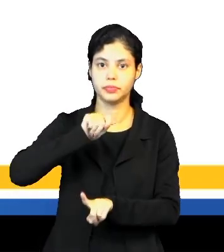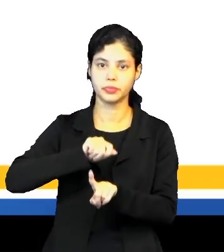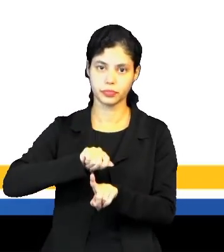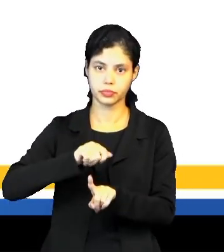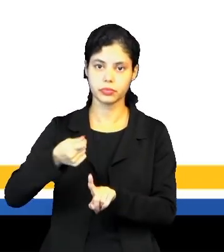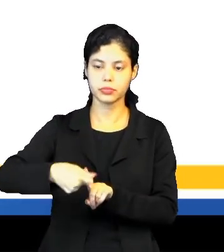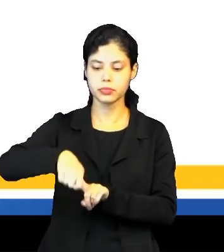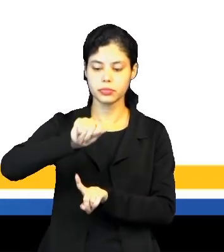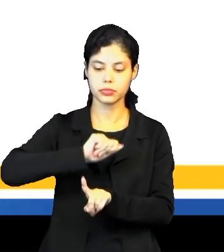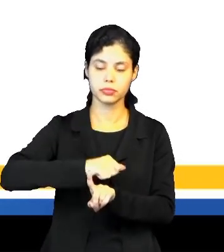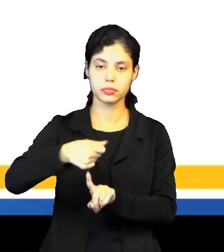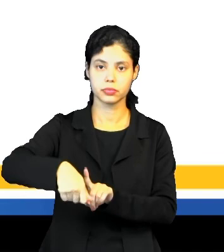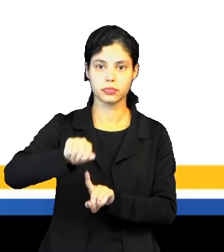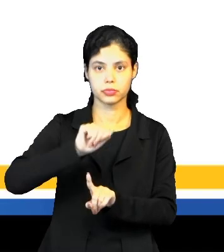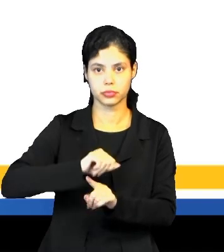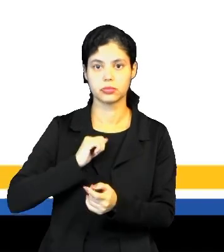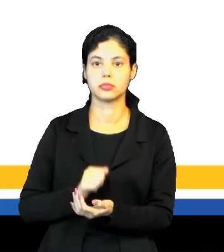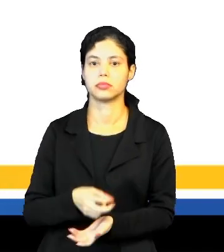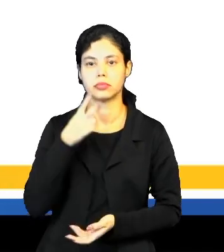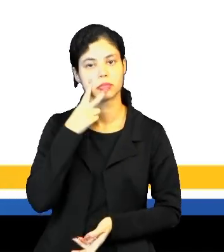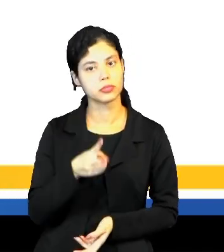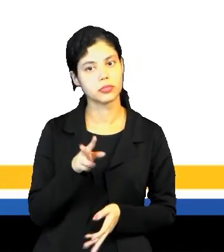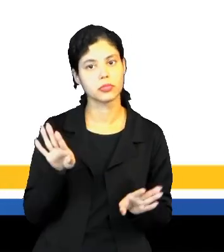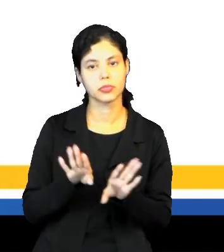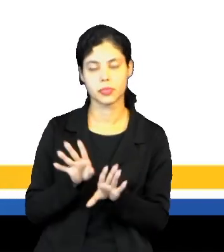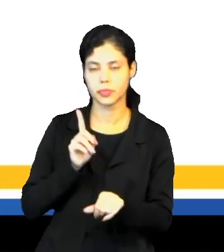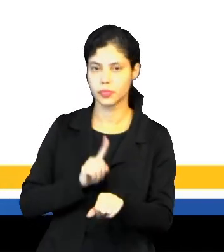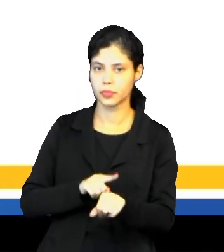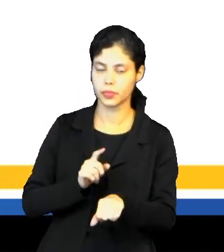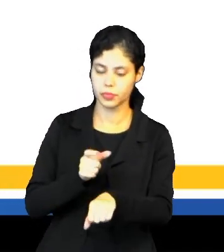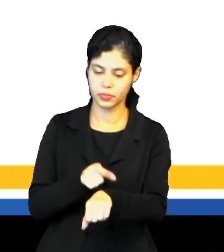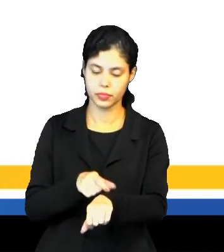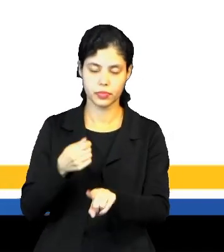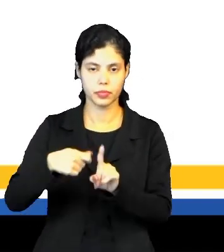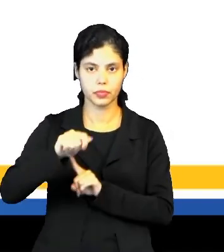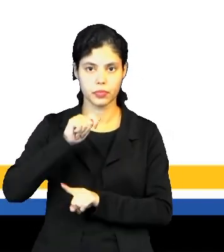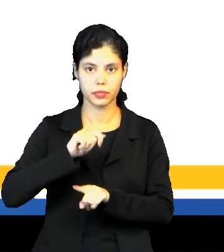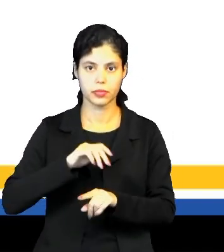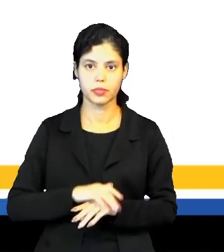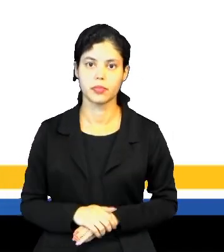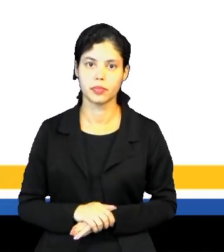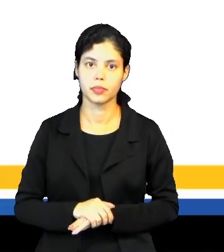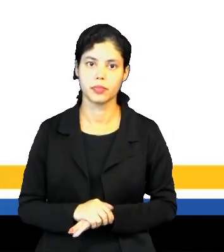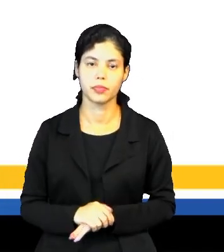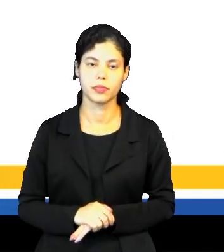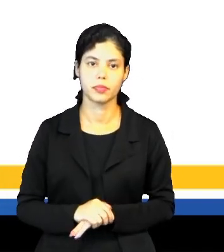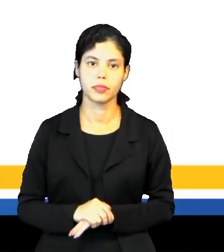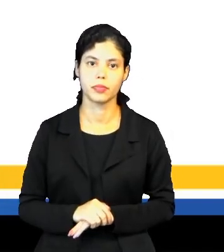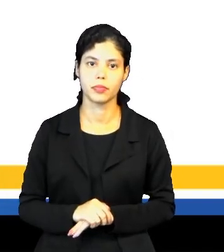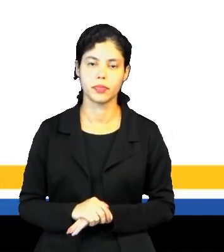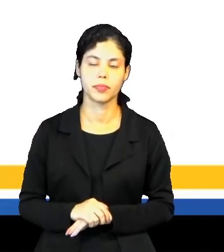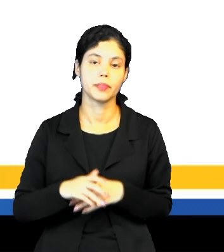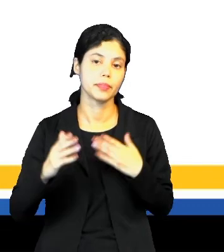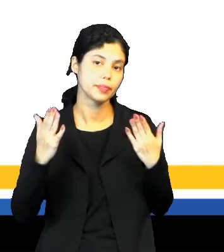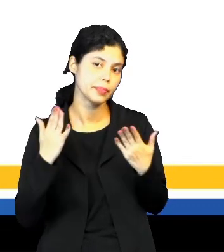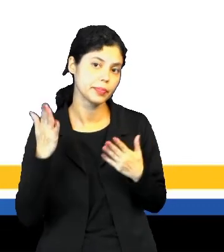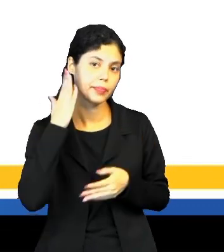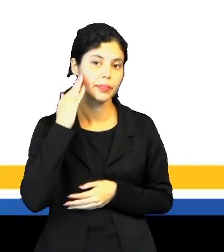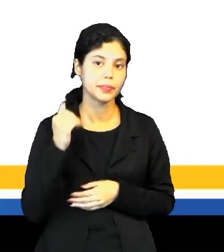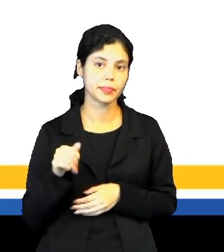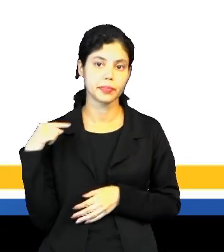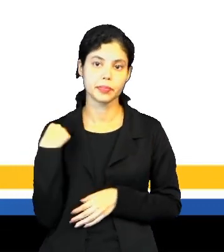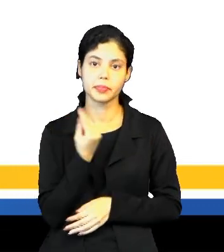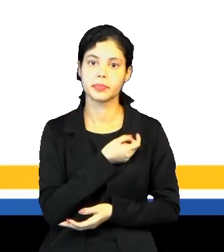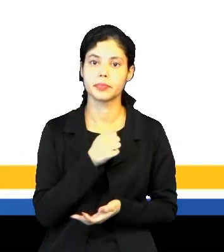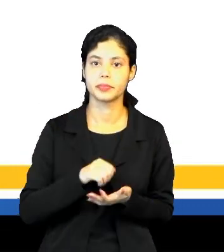aos calendários, né? Vimos que o tempo cronológico é o tempo dos relógios e dos calendários. Então, portanto, nós podemos associá-lo na